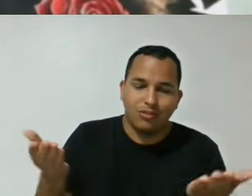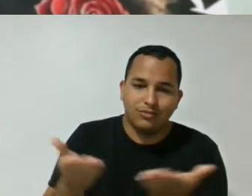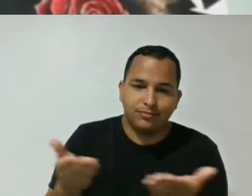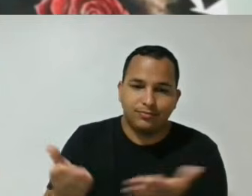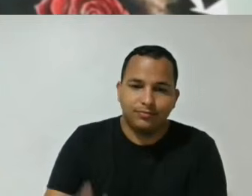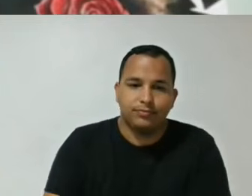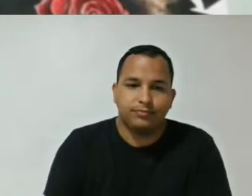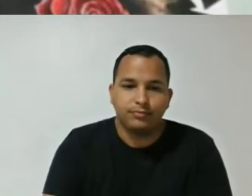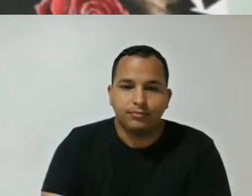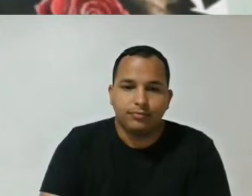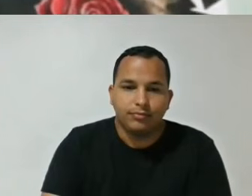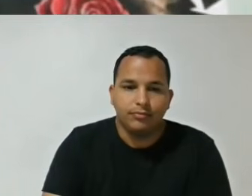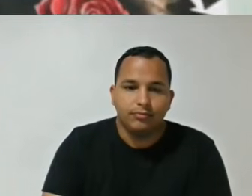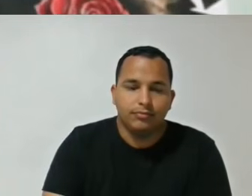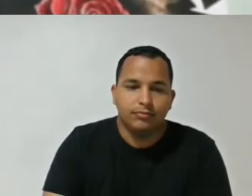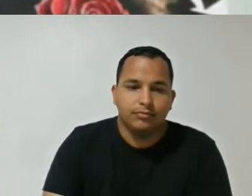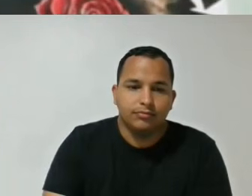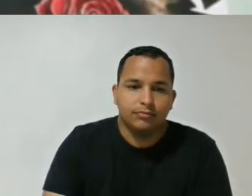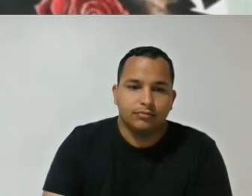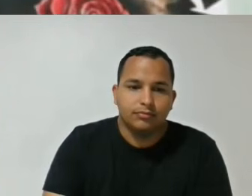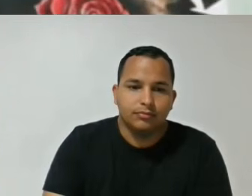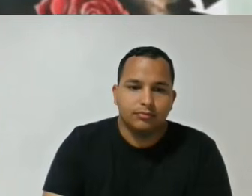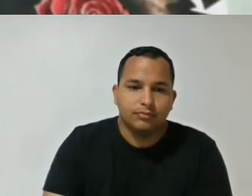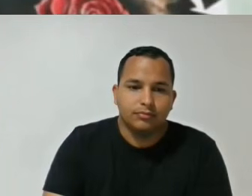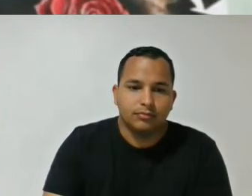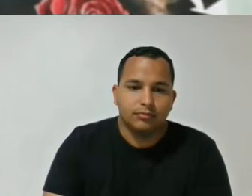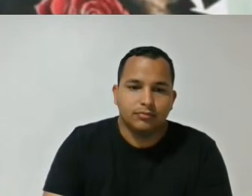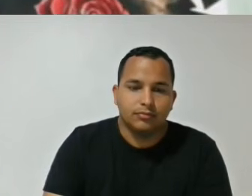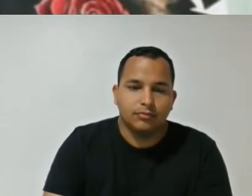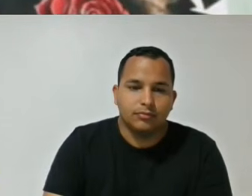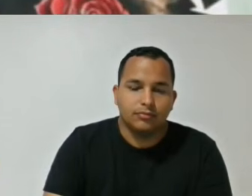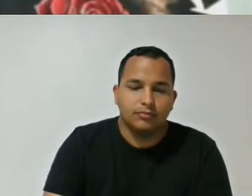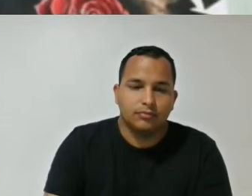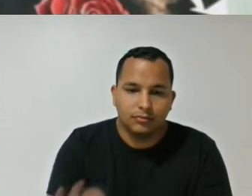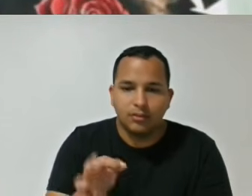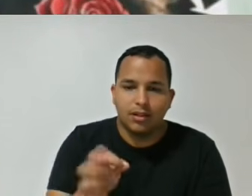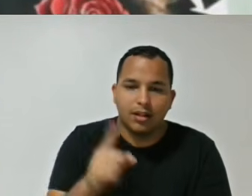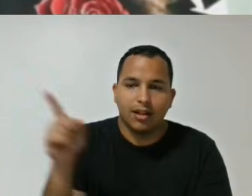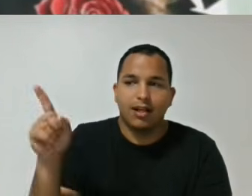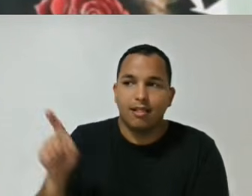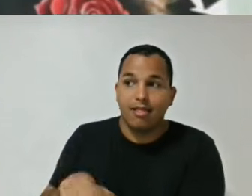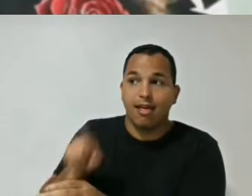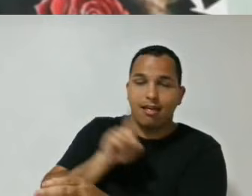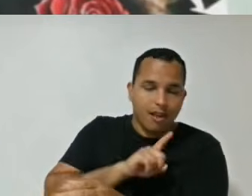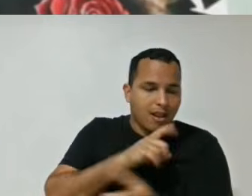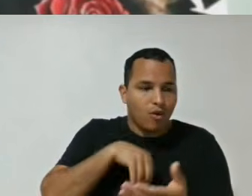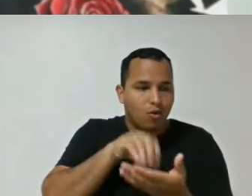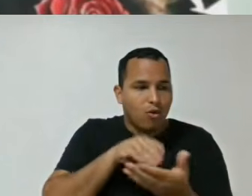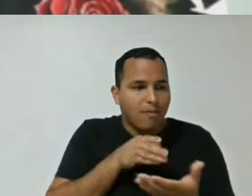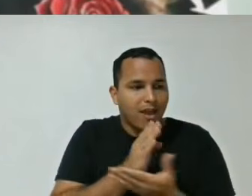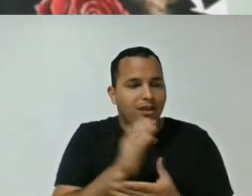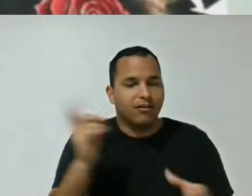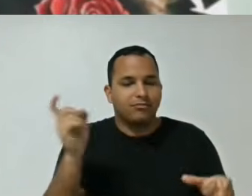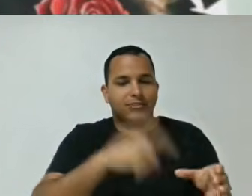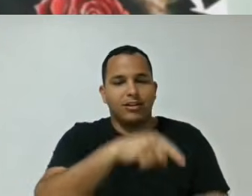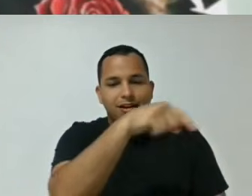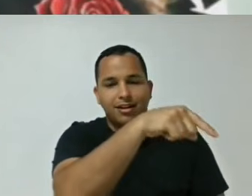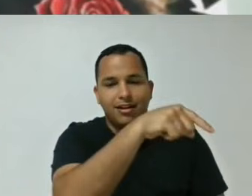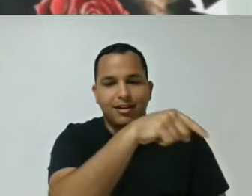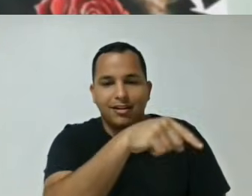lá e vai para aí. Passa no concurso e vai trabalhar aí. Exatamente, E aqui, o Grace,